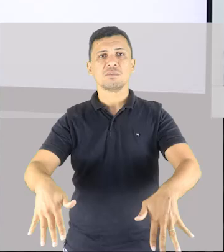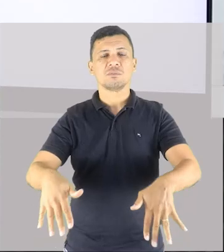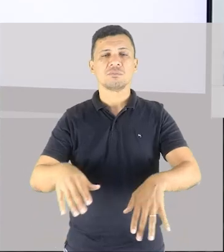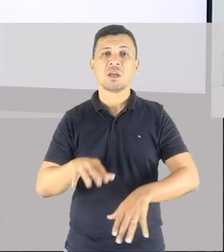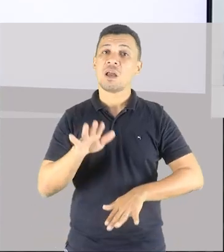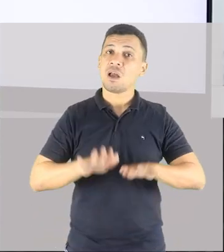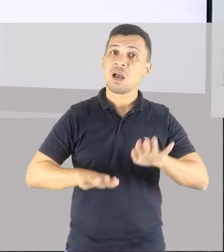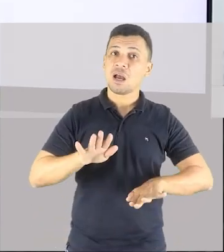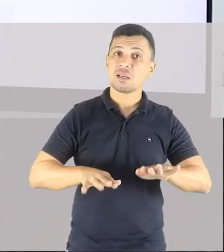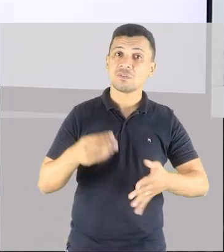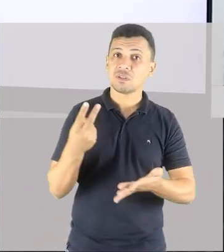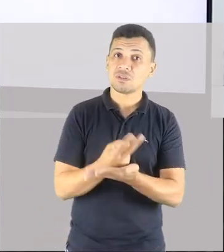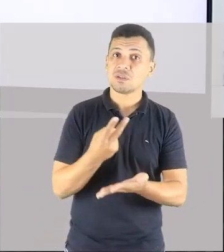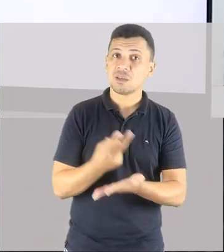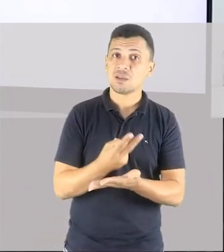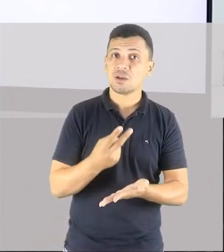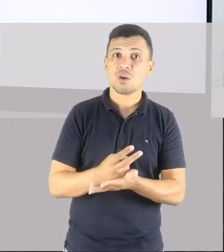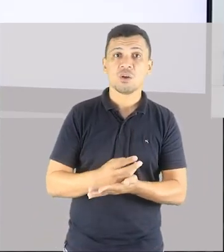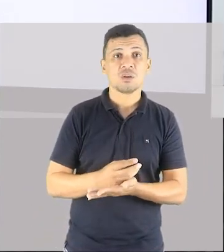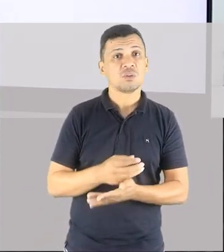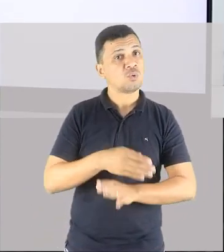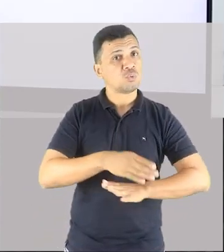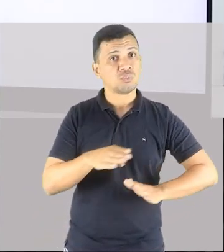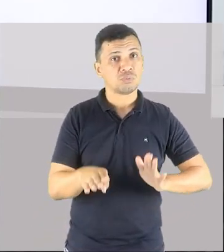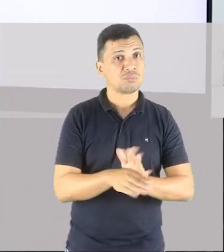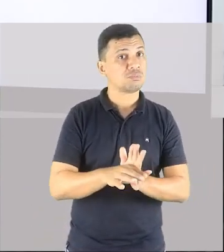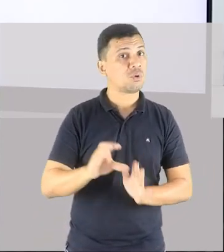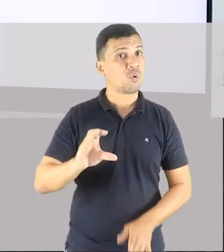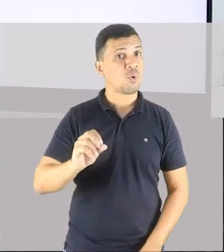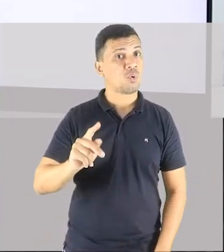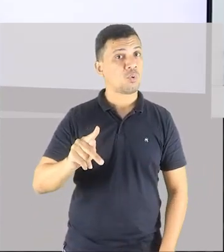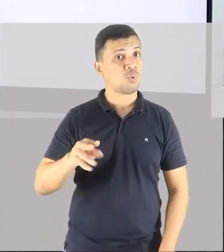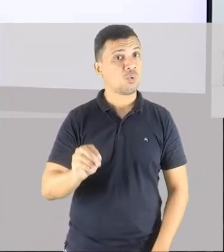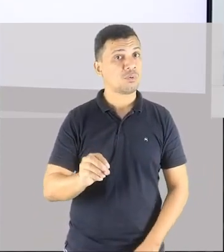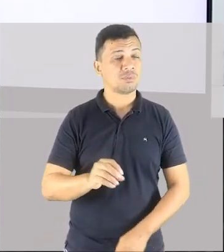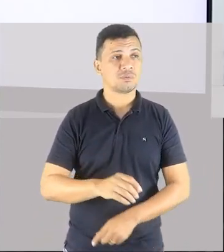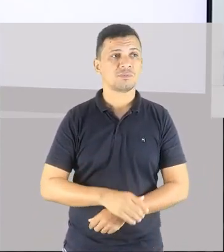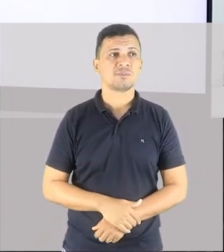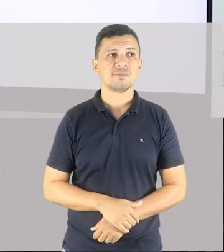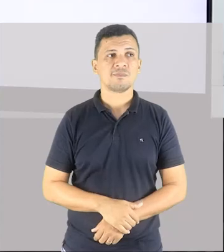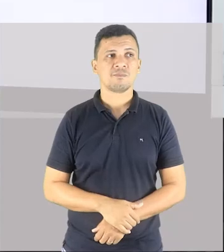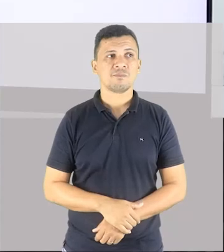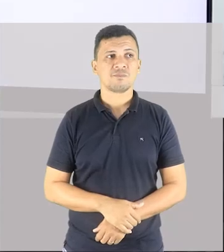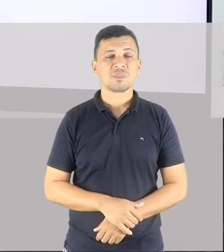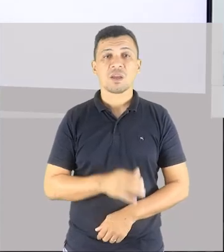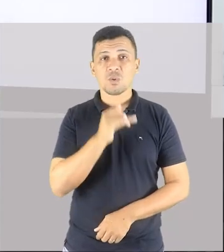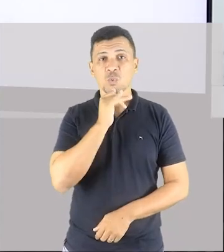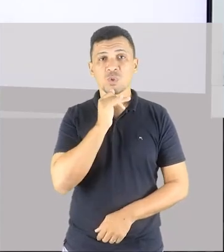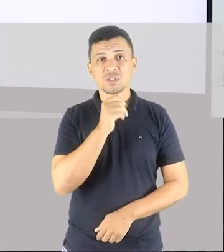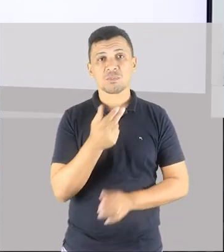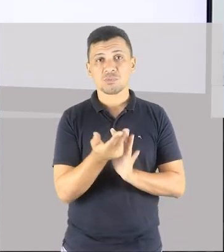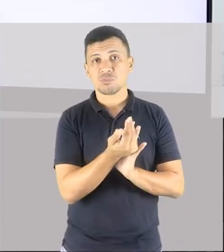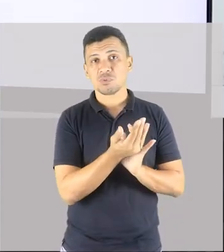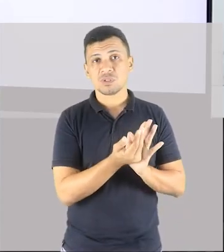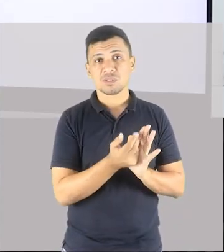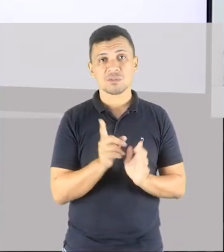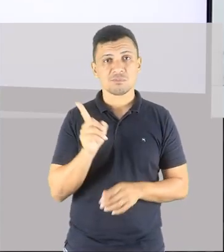é, só o volume que está para baixo. A não ser que ele esteja totalmente submerso, que é esse caso do desenho meu